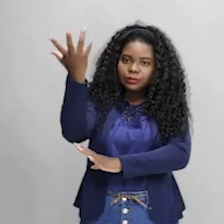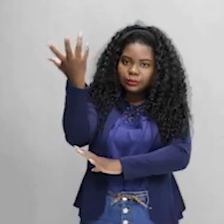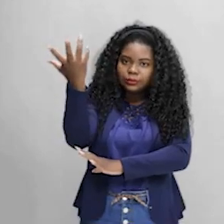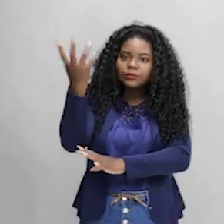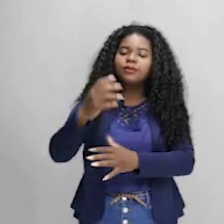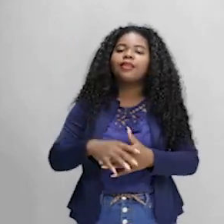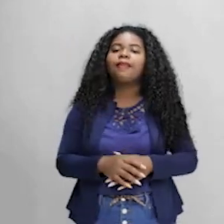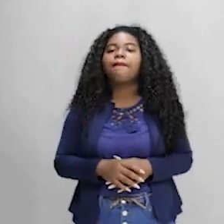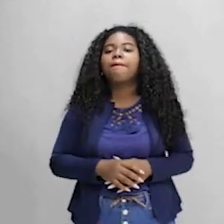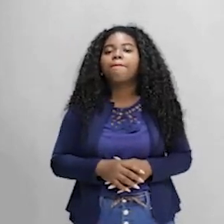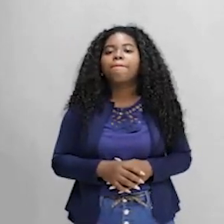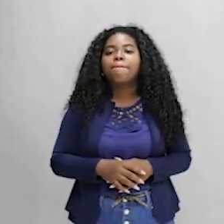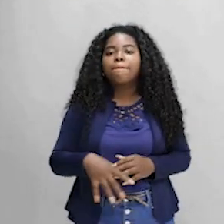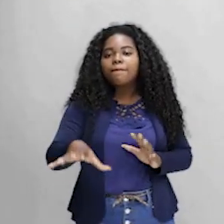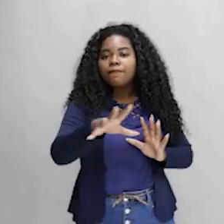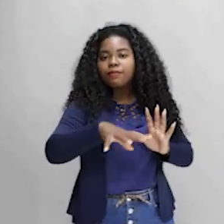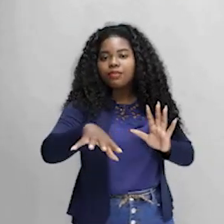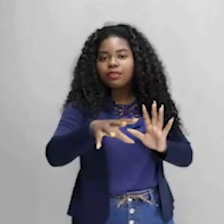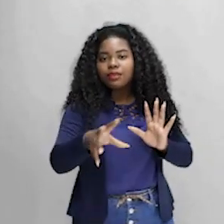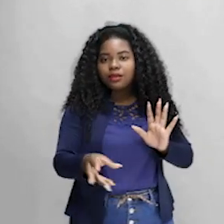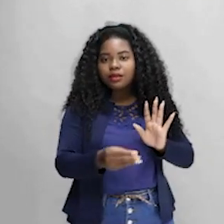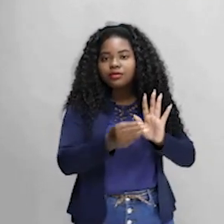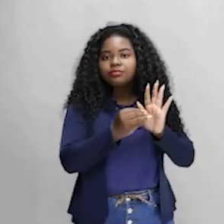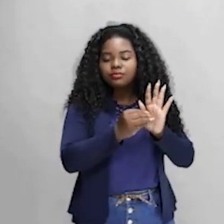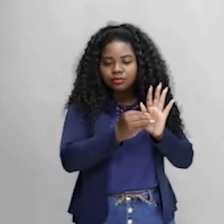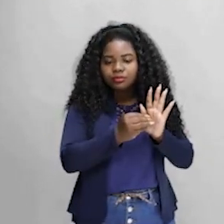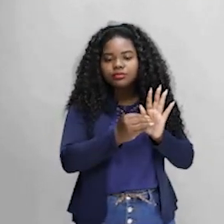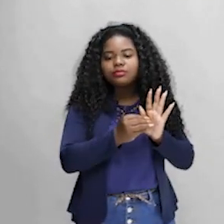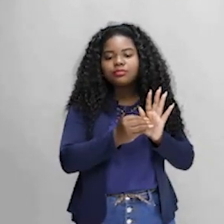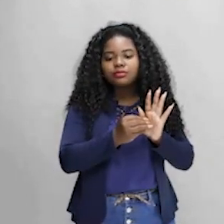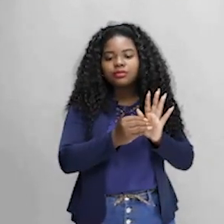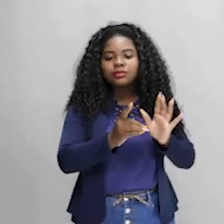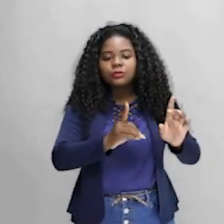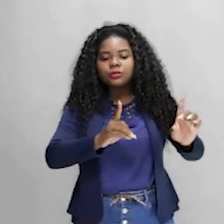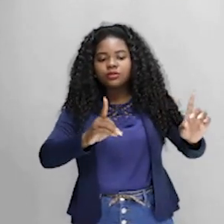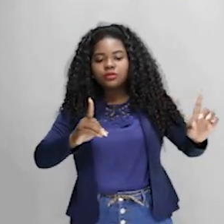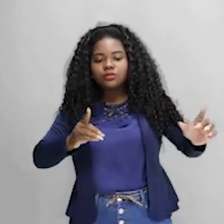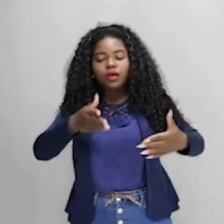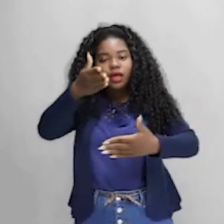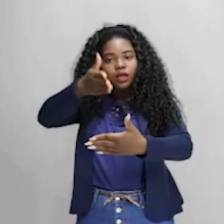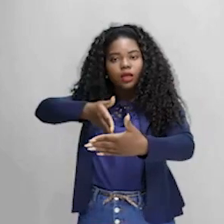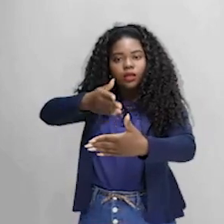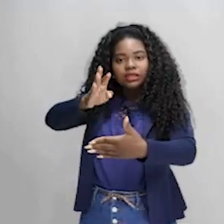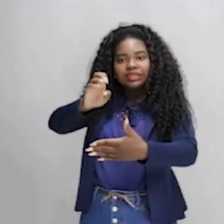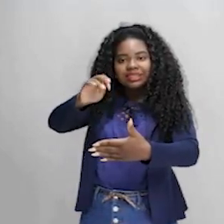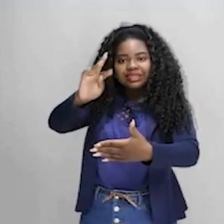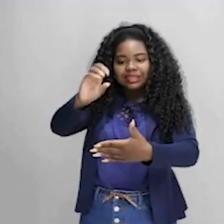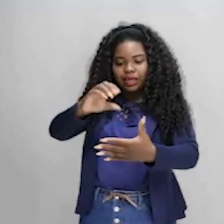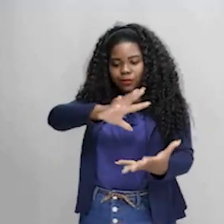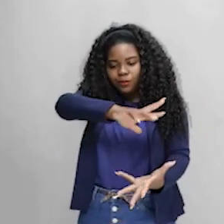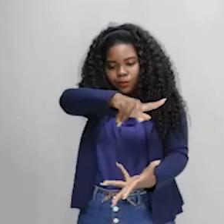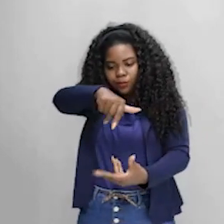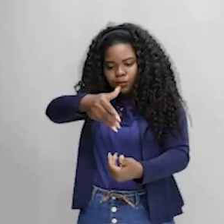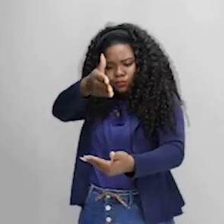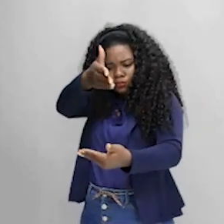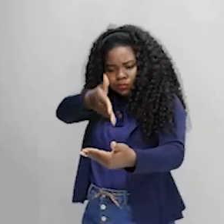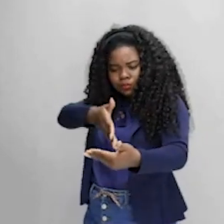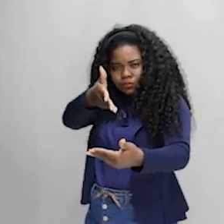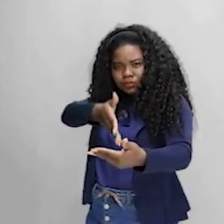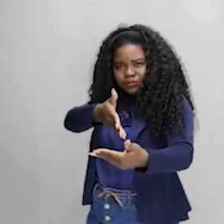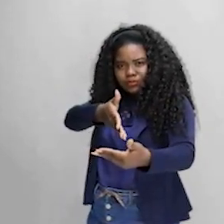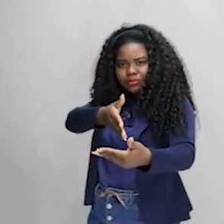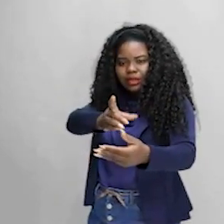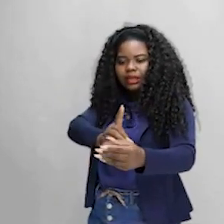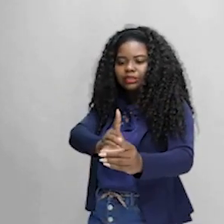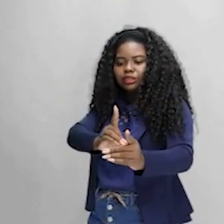amazônica, tá? A gente se afasta do centro da Terra em direção aos polos, quando a latitude aumenta. O que acontece com a